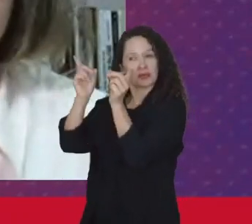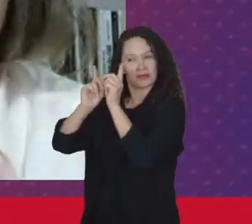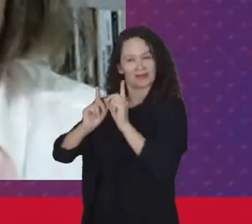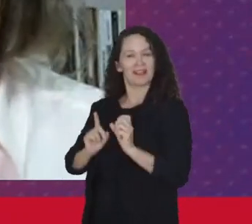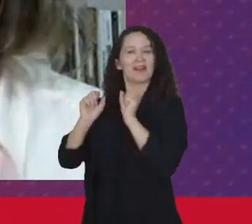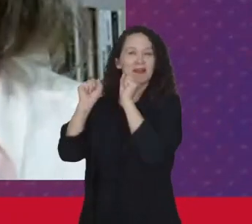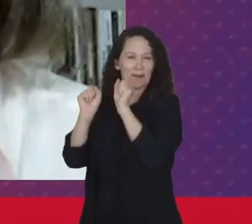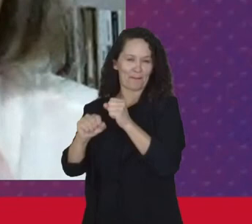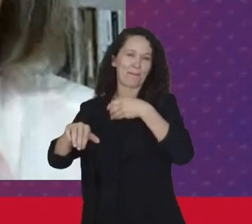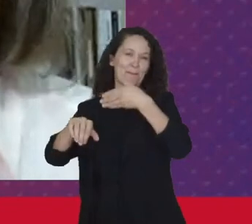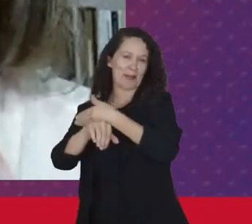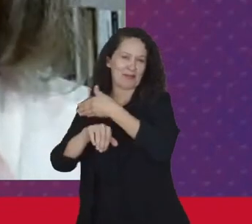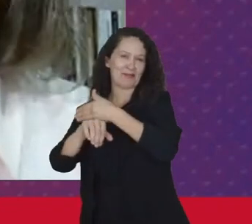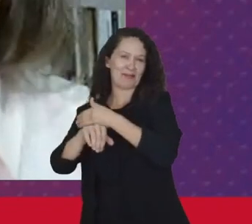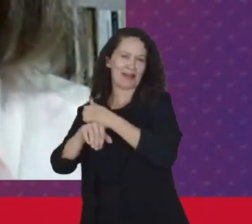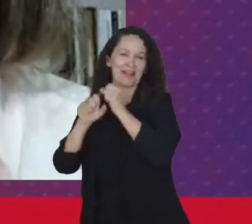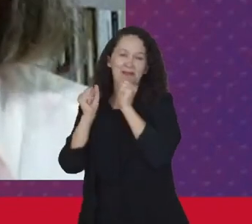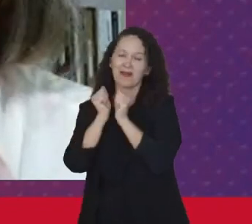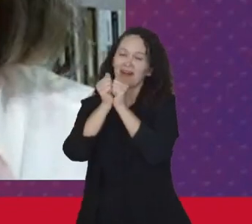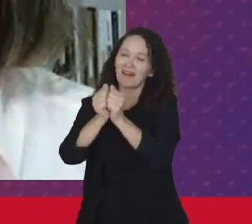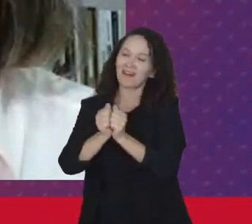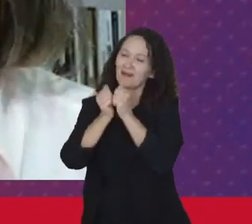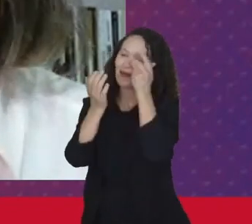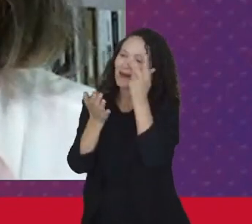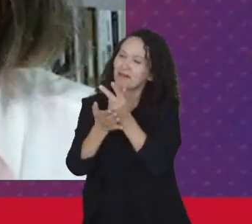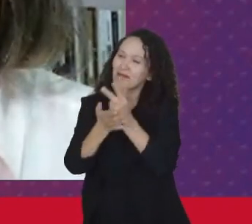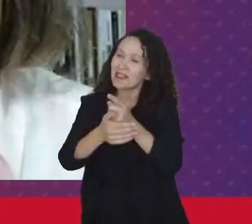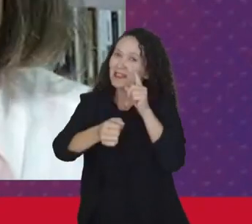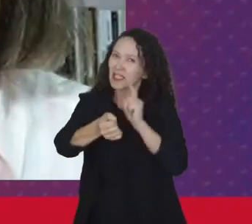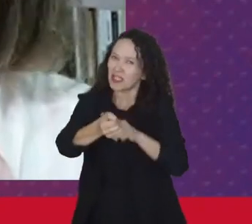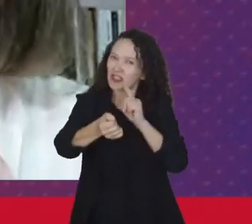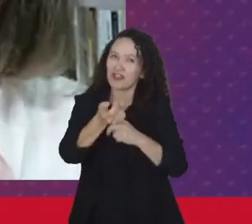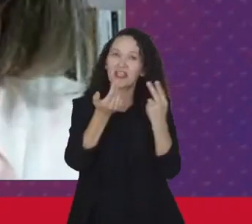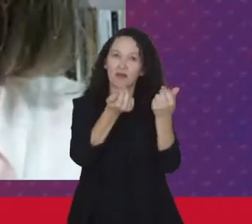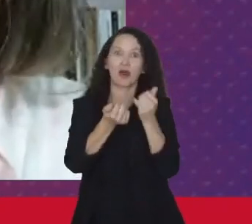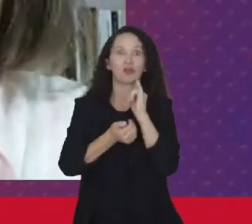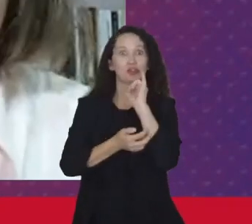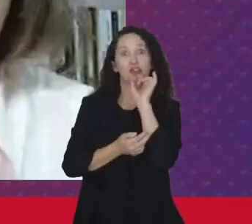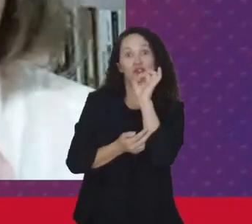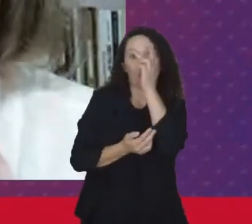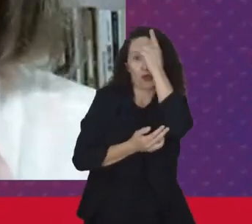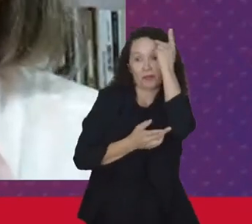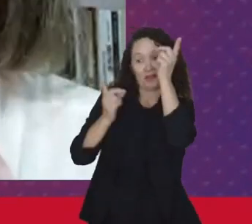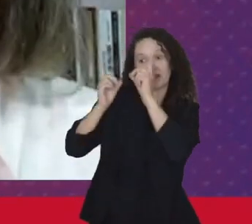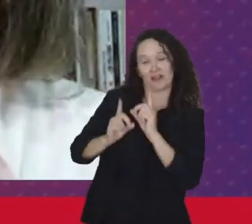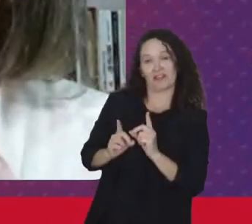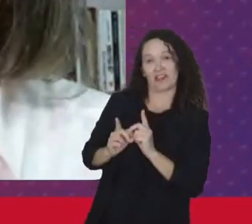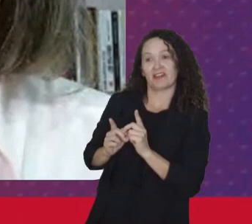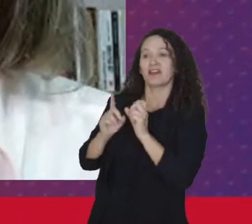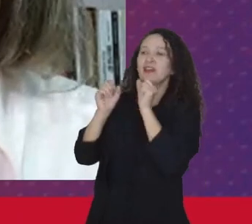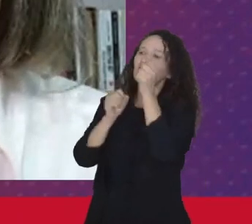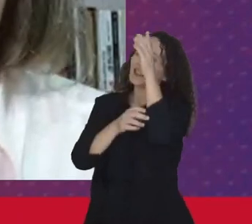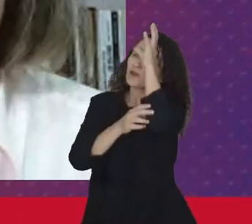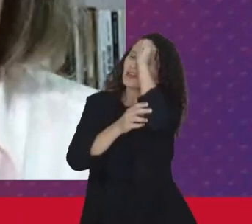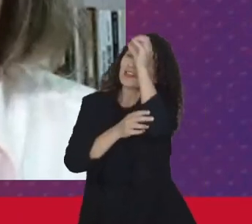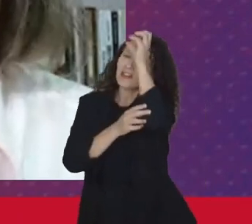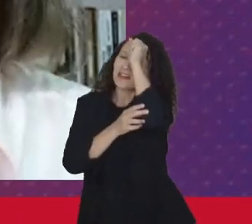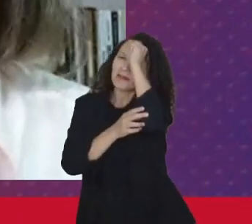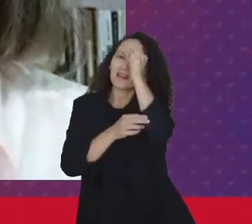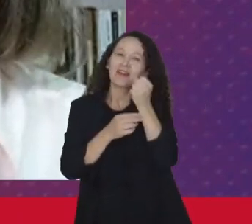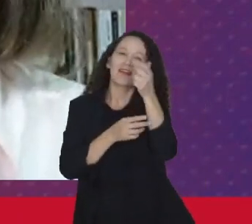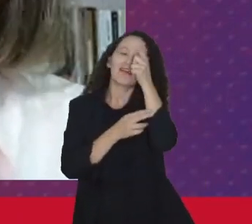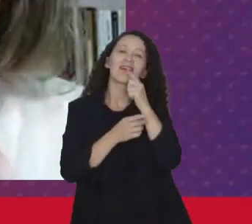que pudessem acompanhar o mesmo ritmo dos normais, ditos normais. Assim está expresso